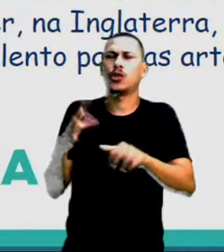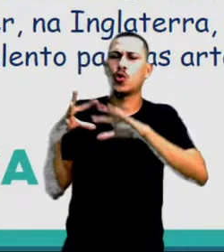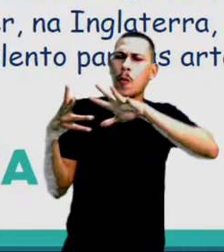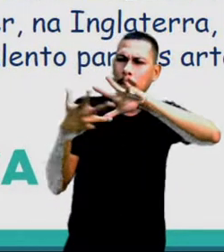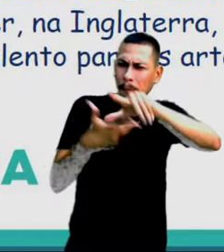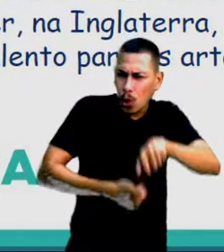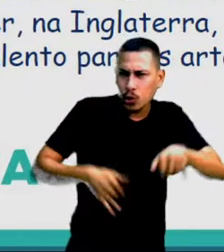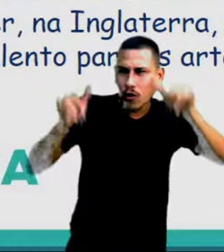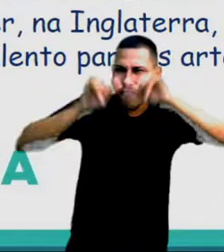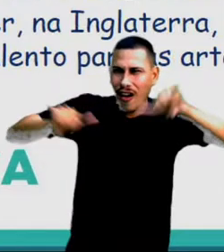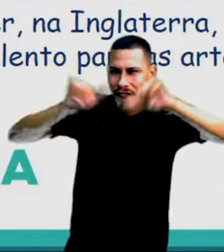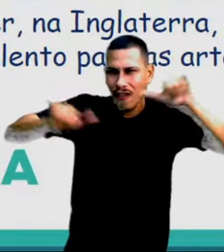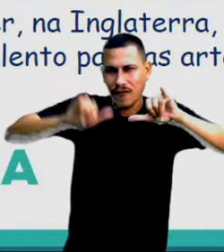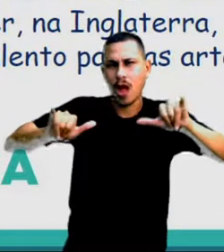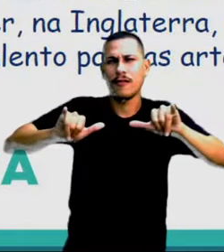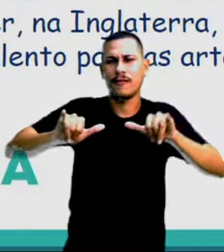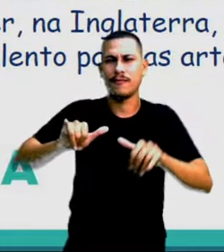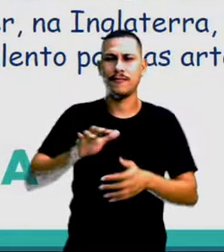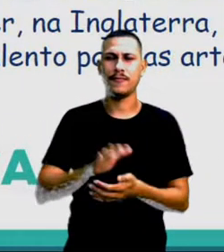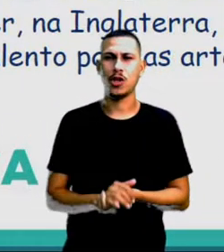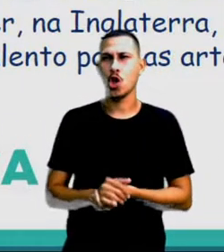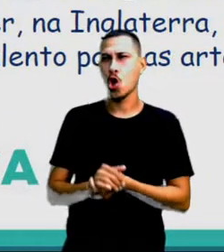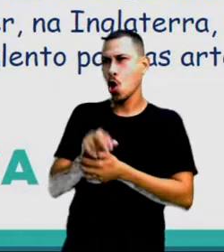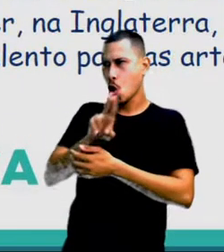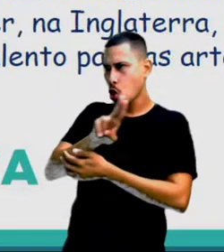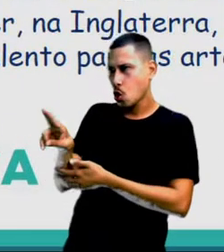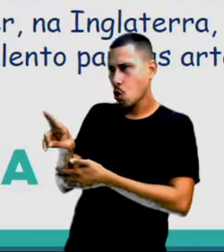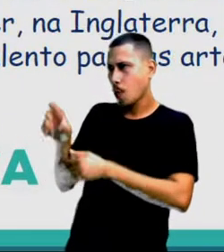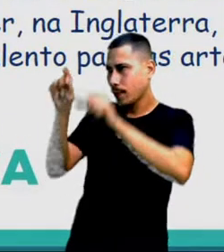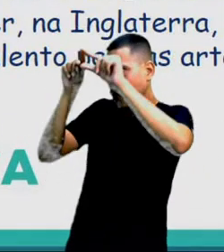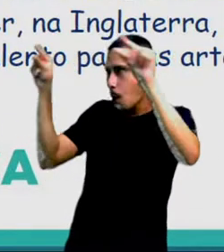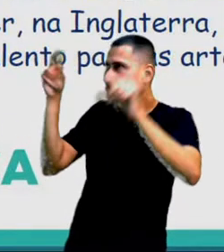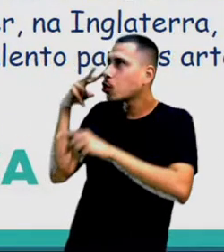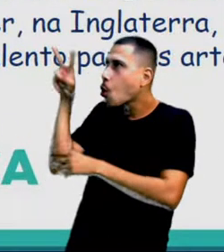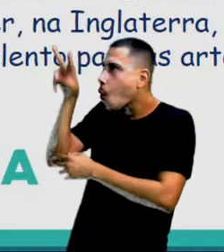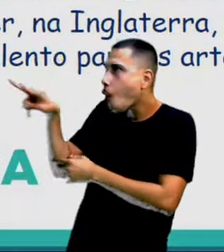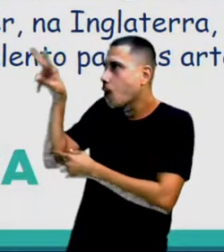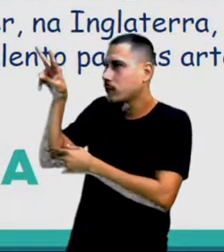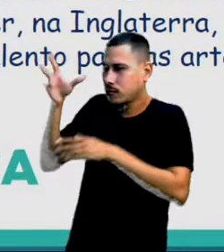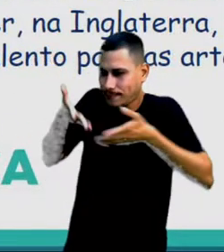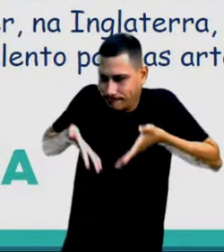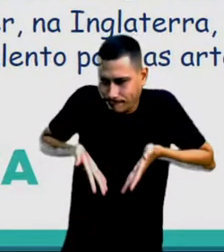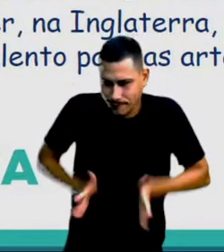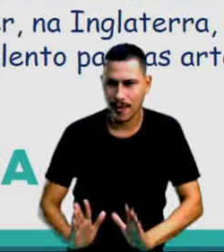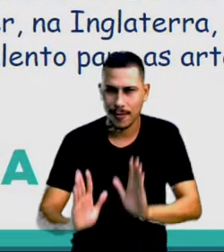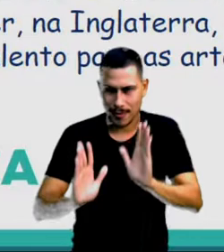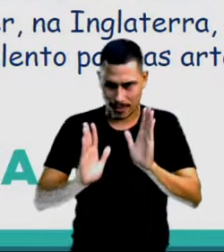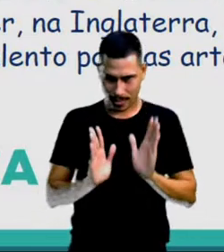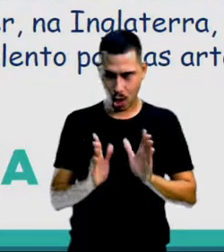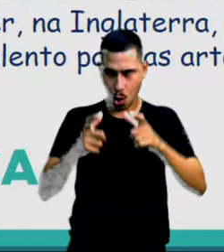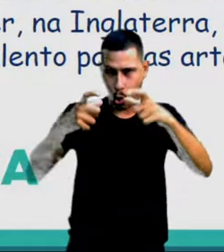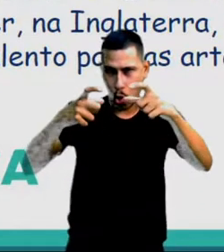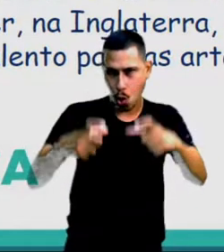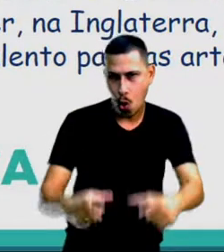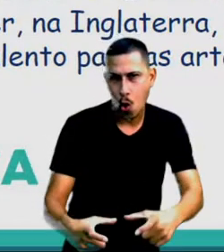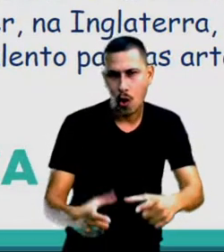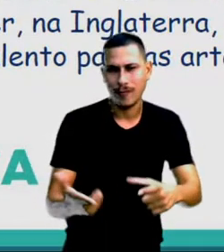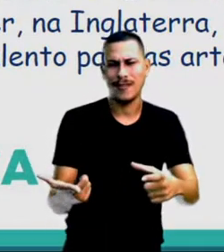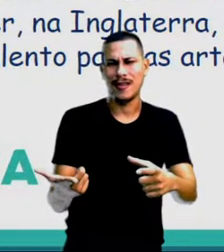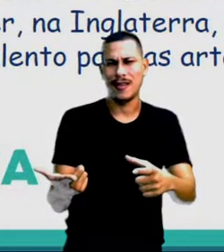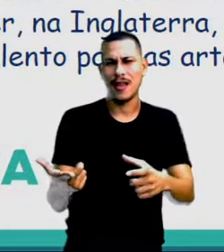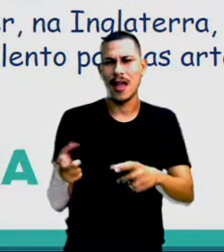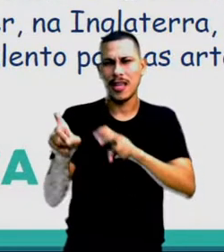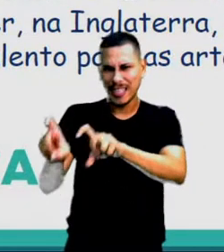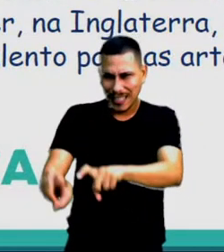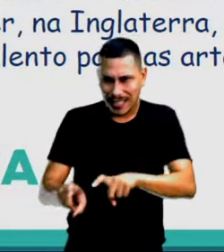Francisco de Paula Coimbra de Almeida Brennan nasceu nas terras do antigo engenho